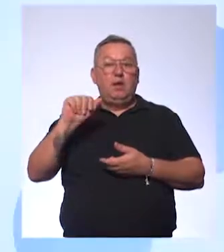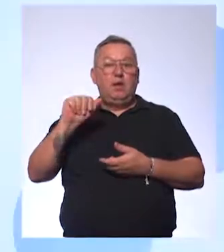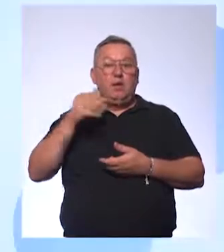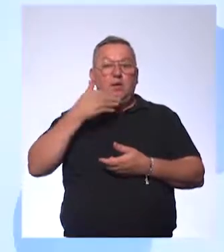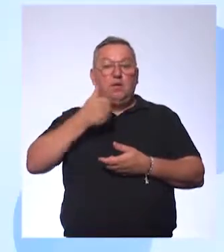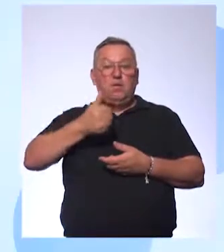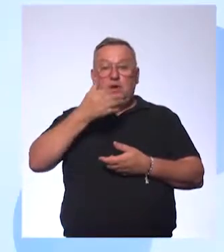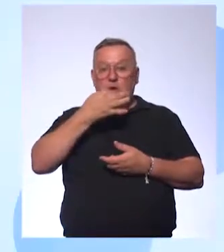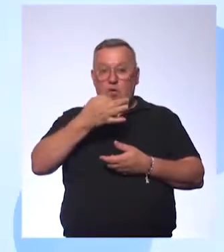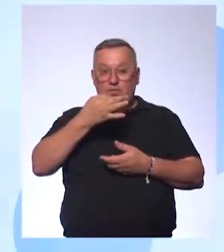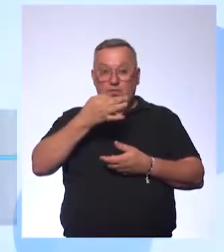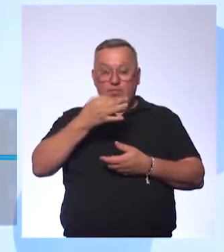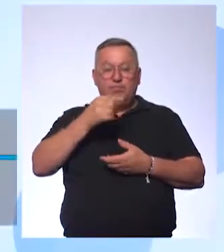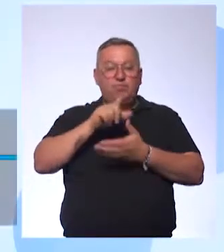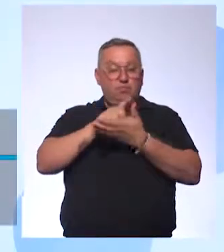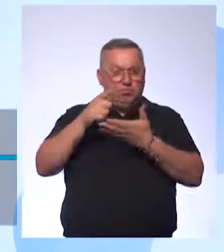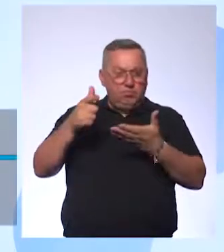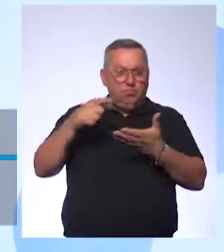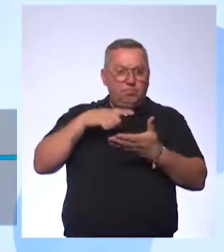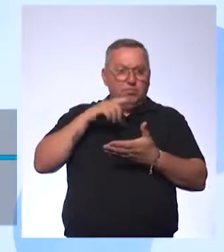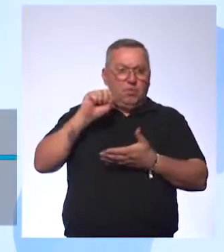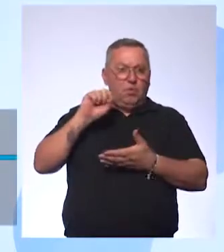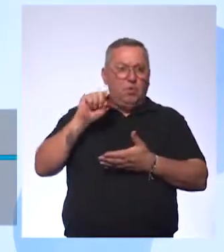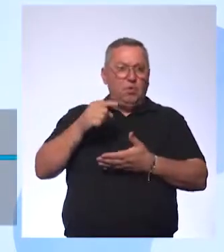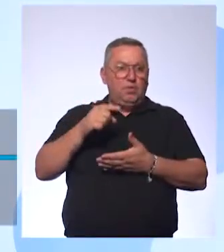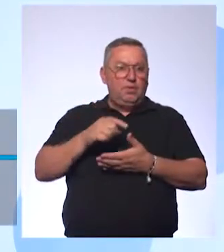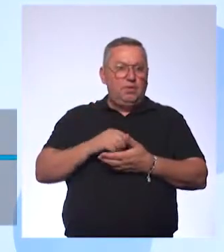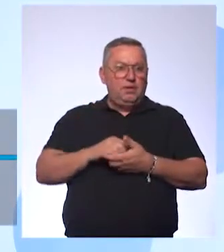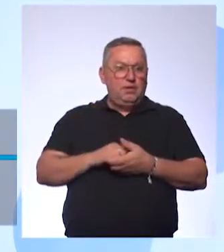do país. Fato, ele tem mais de 8 mil habitantes.